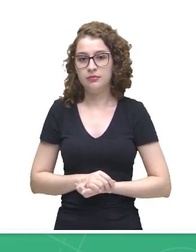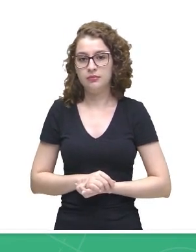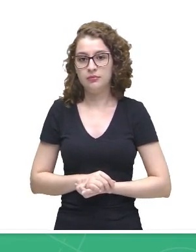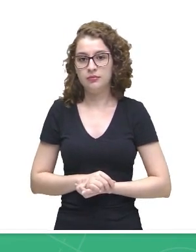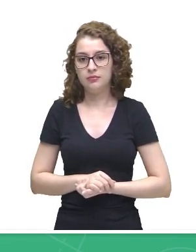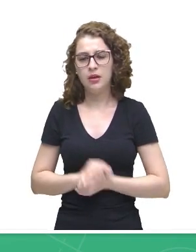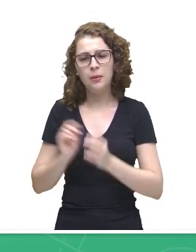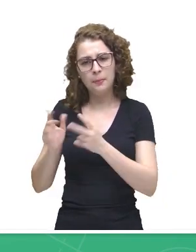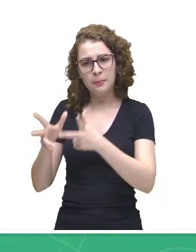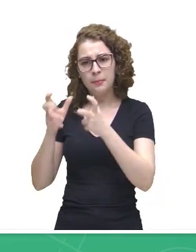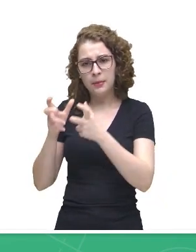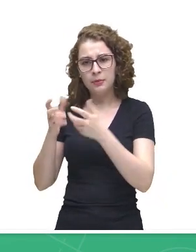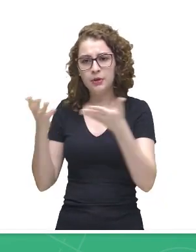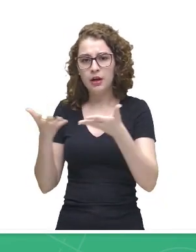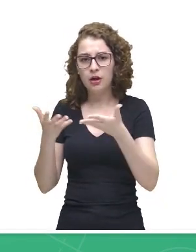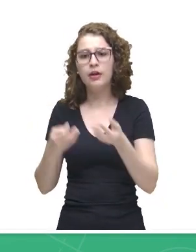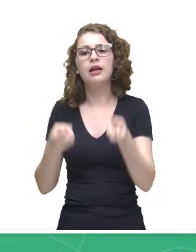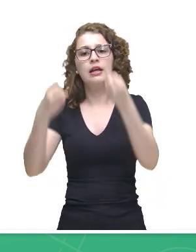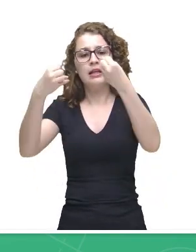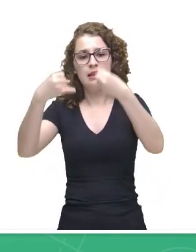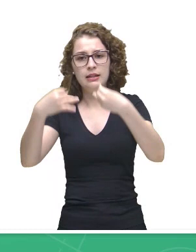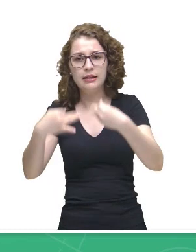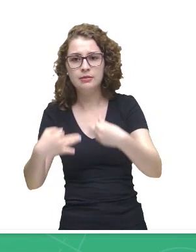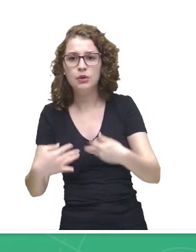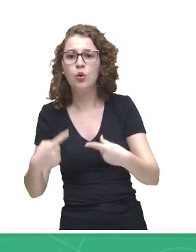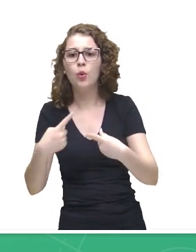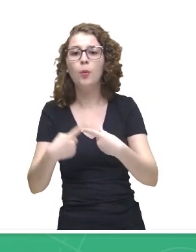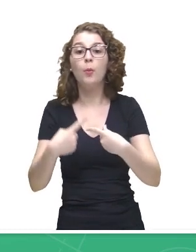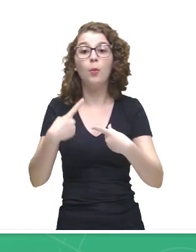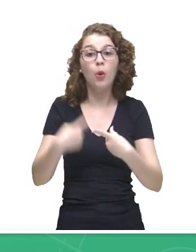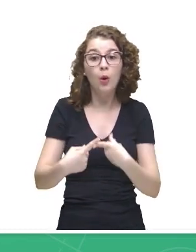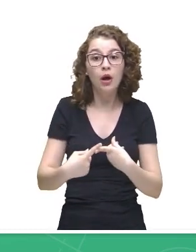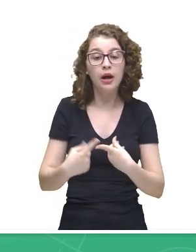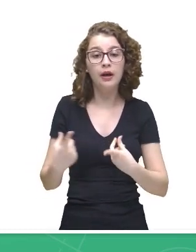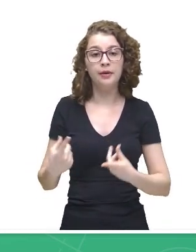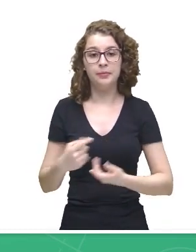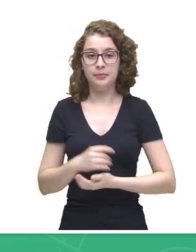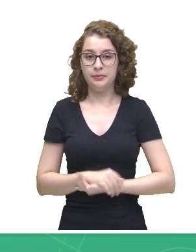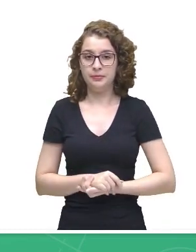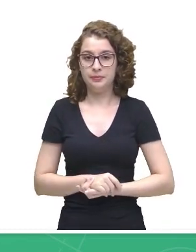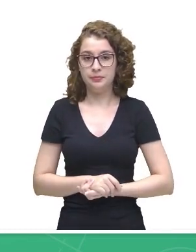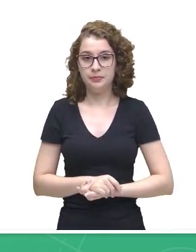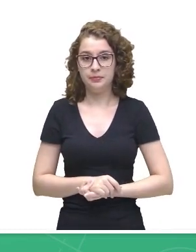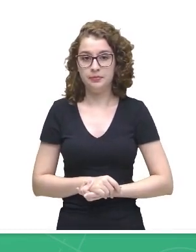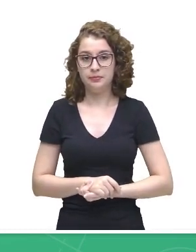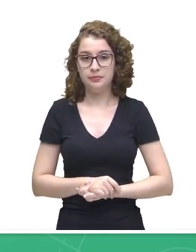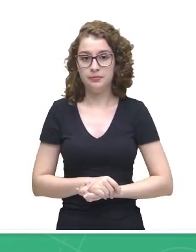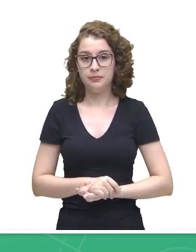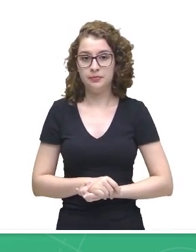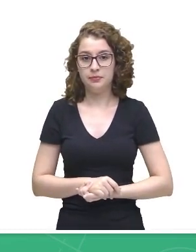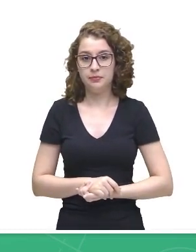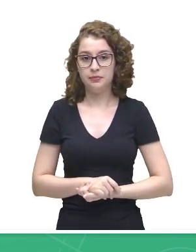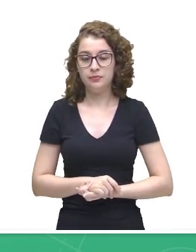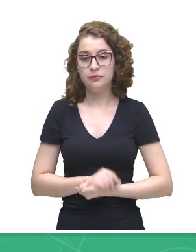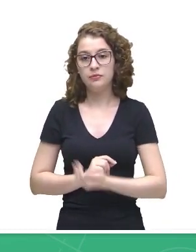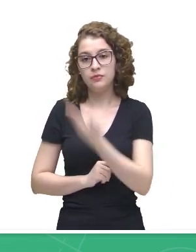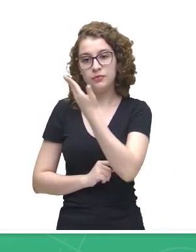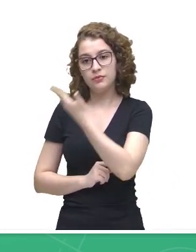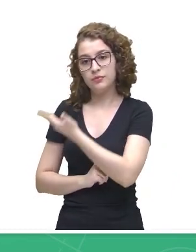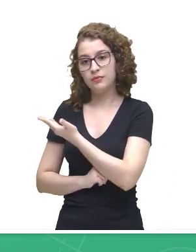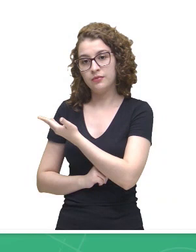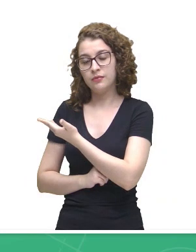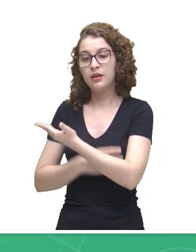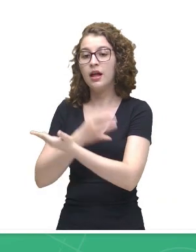agora eu justifiquei por que ele não estava prestando? Next, we just bought a new car. We are